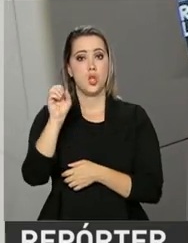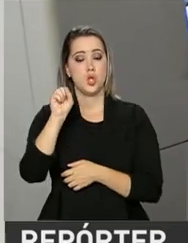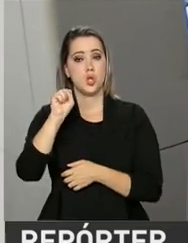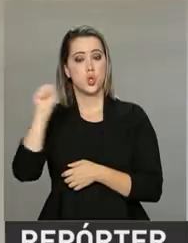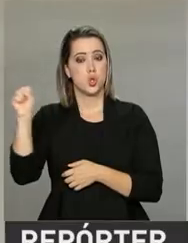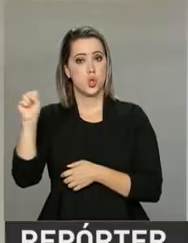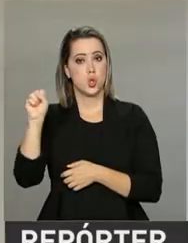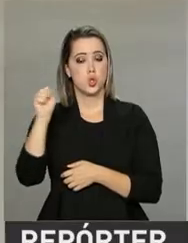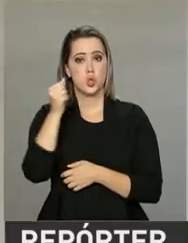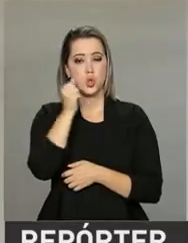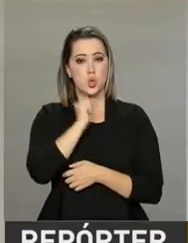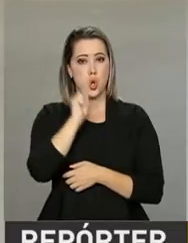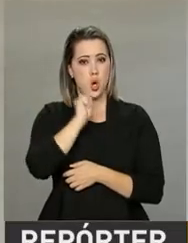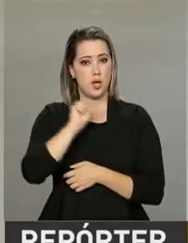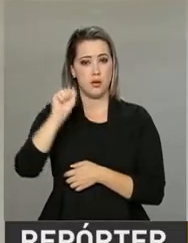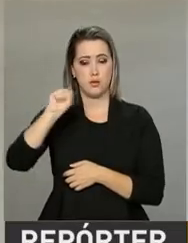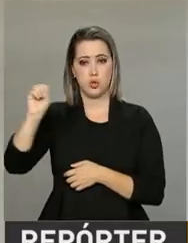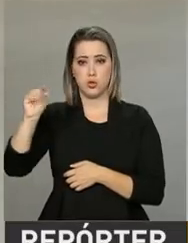quase cega